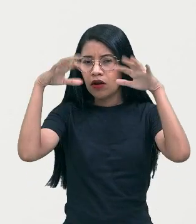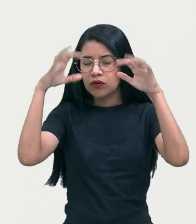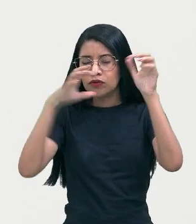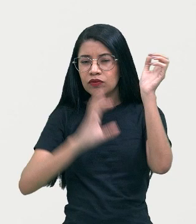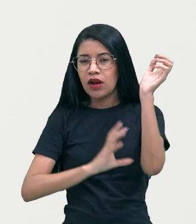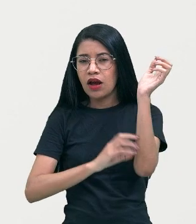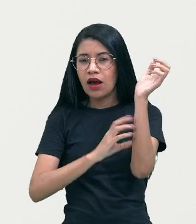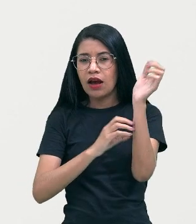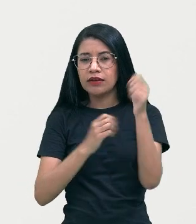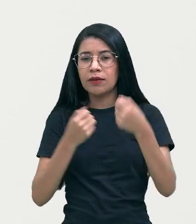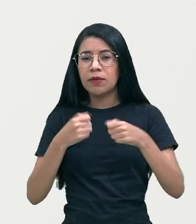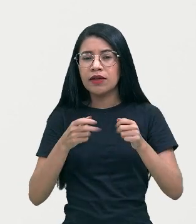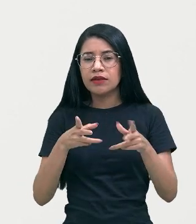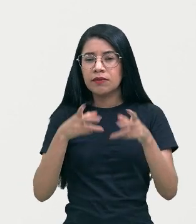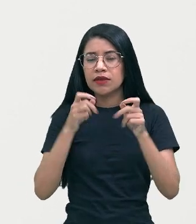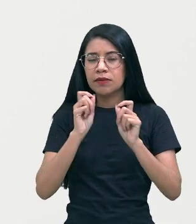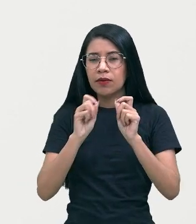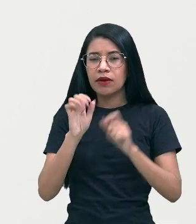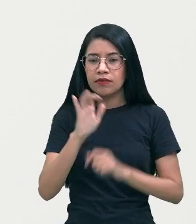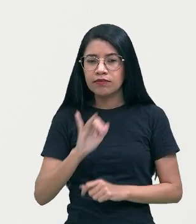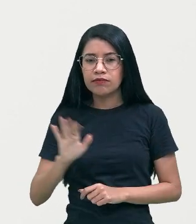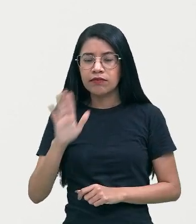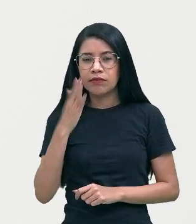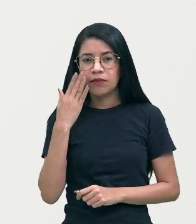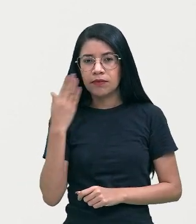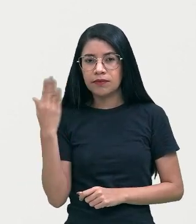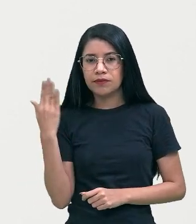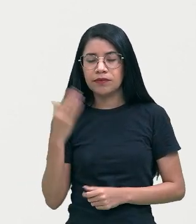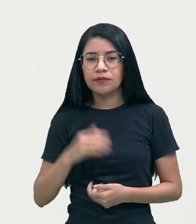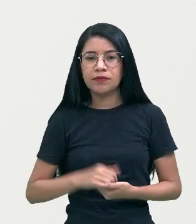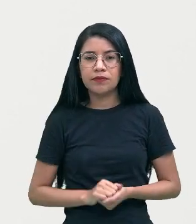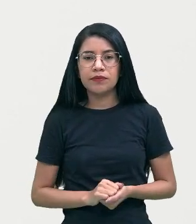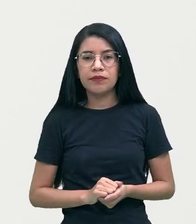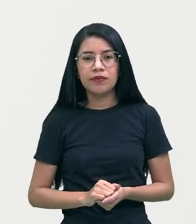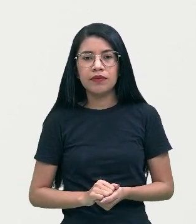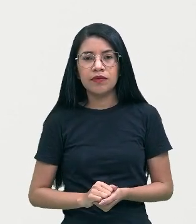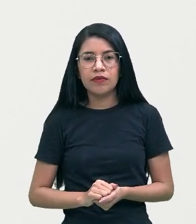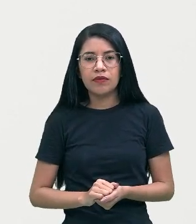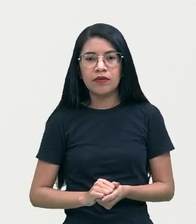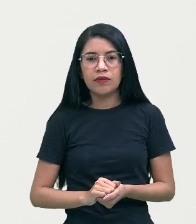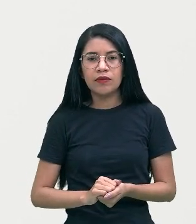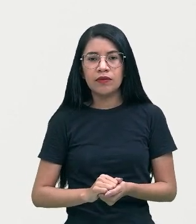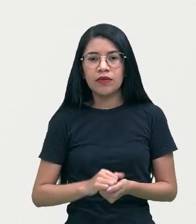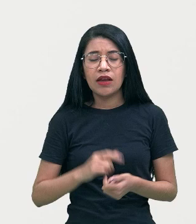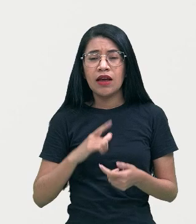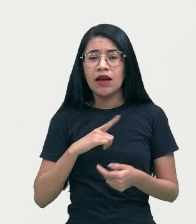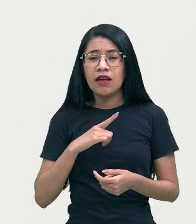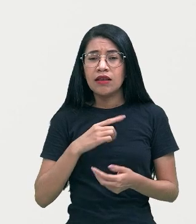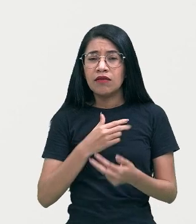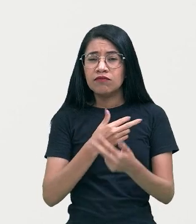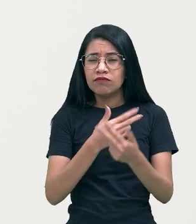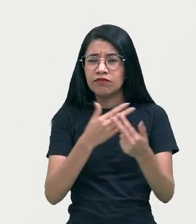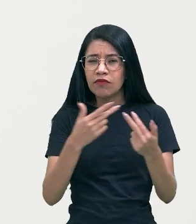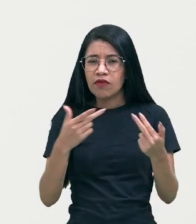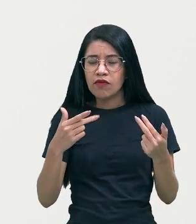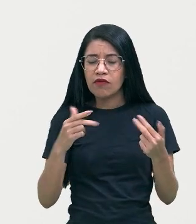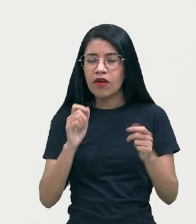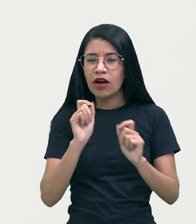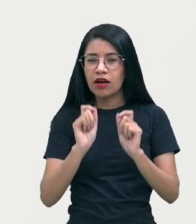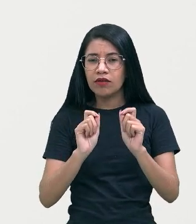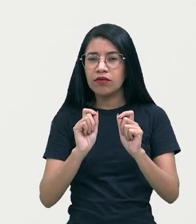que a gente tem que observar aqui é o seguinte: eu tenho uma grande quantidade aqui, ó, uma